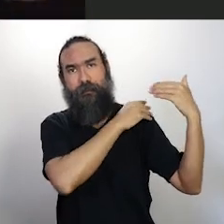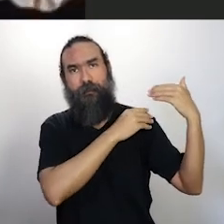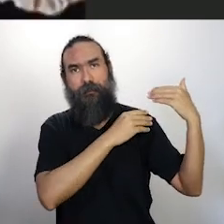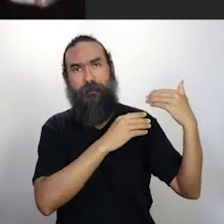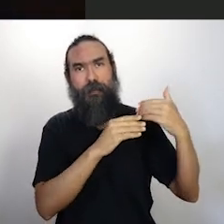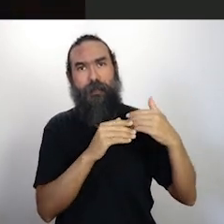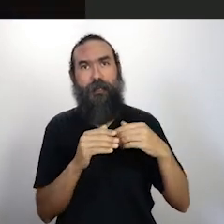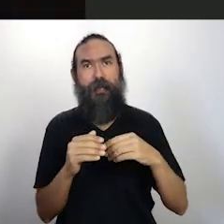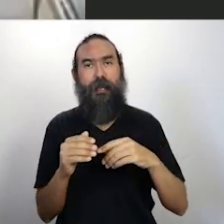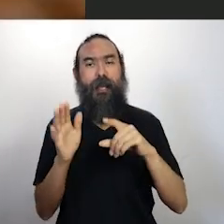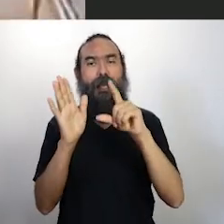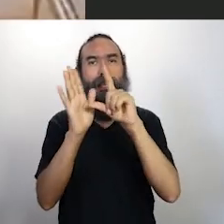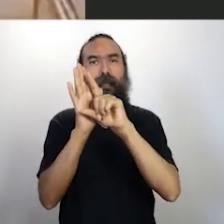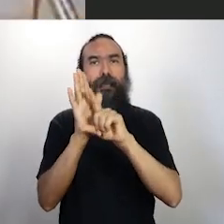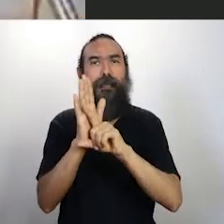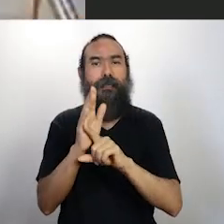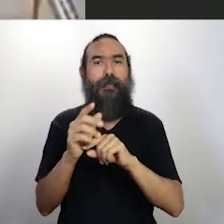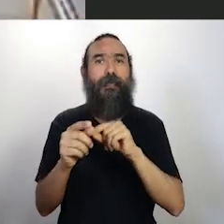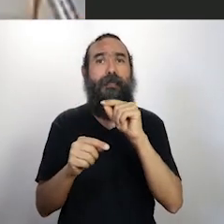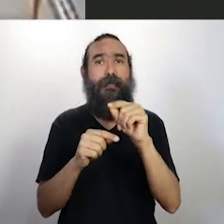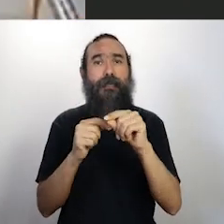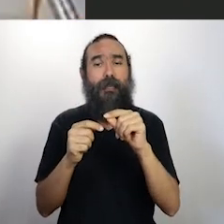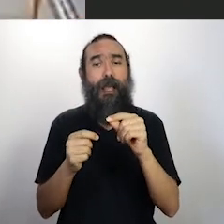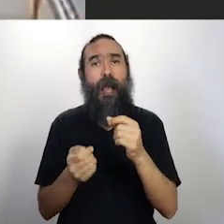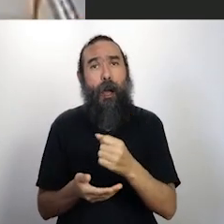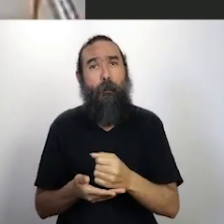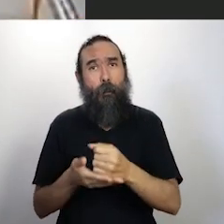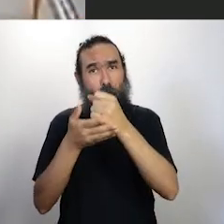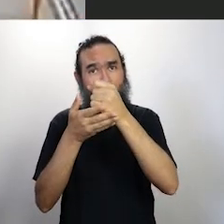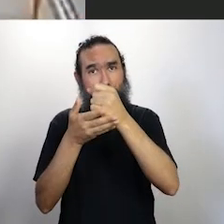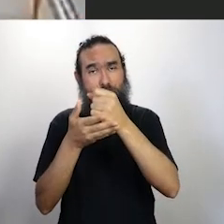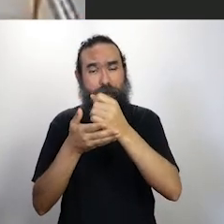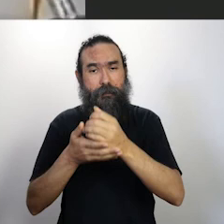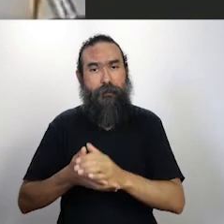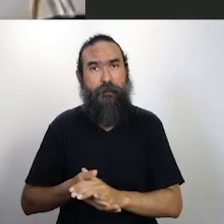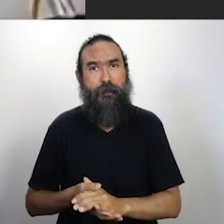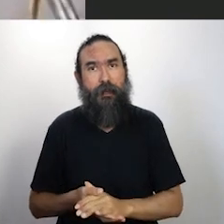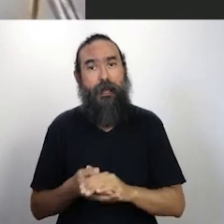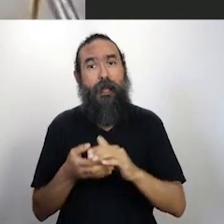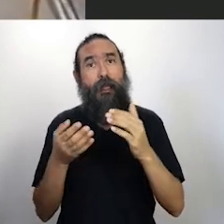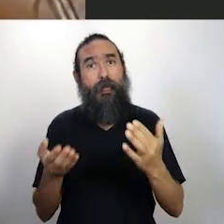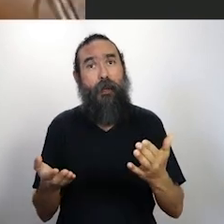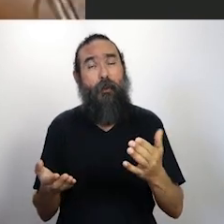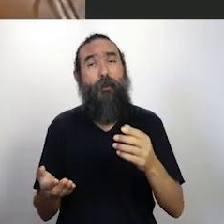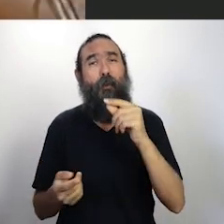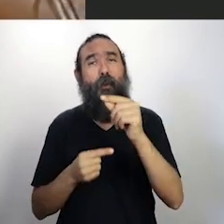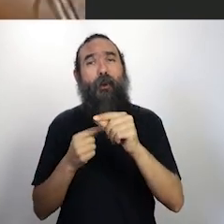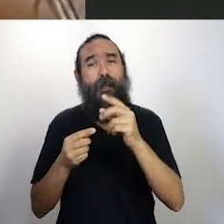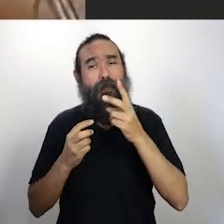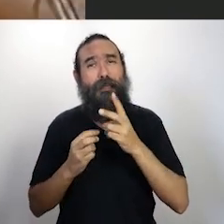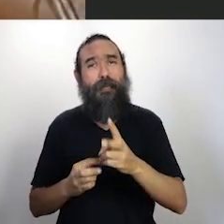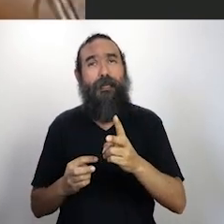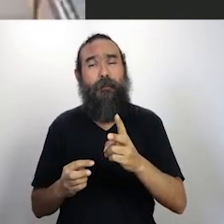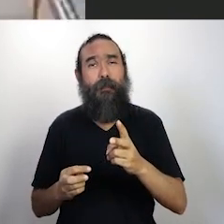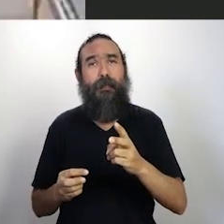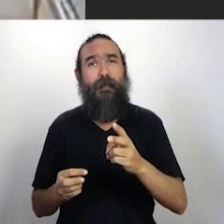as ONGs que foram impedidas de tratar com o poder público né e que houve sempre essa vilanização